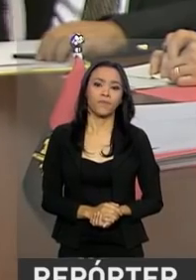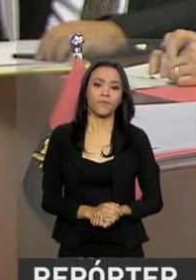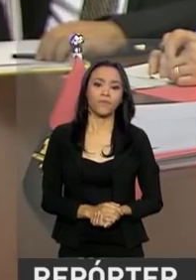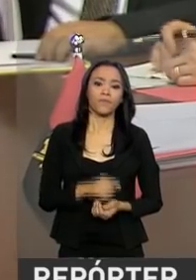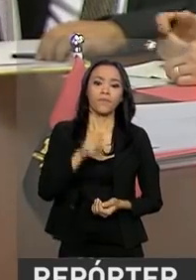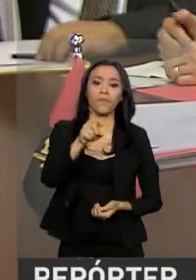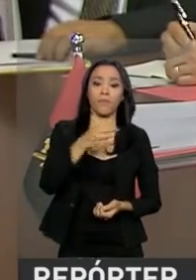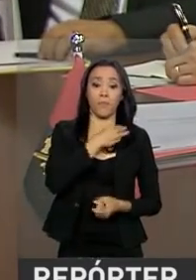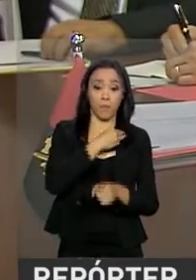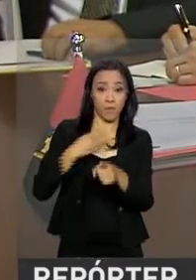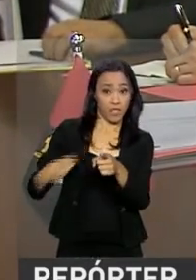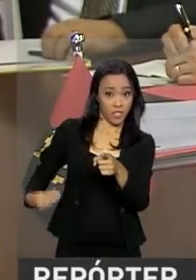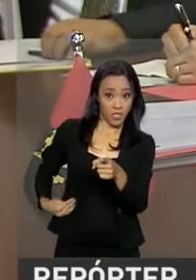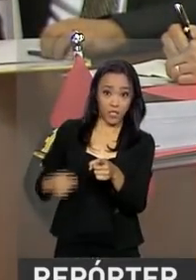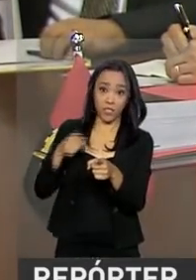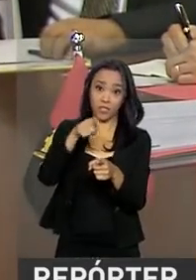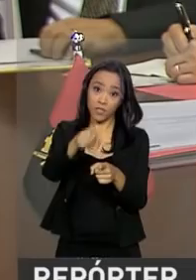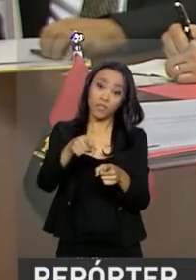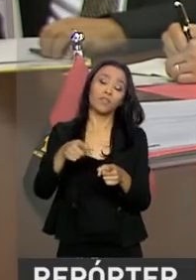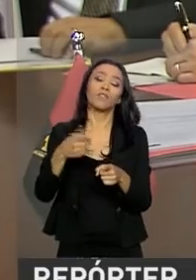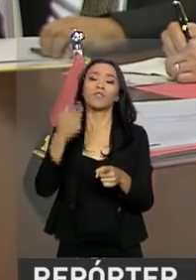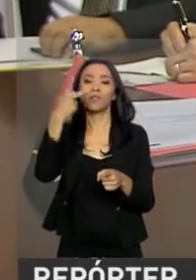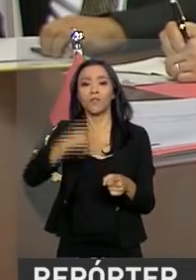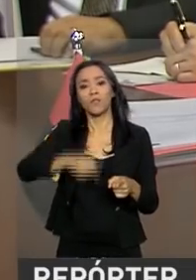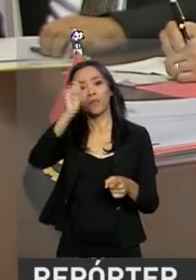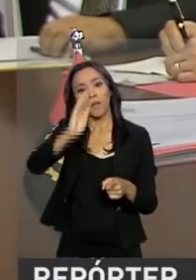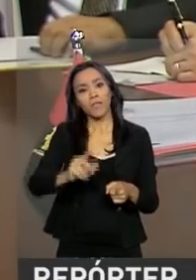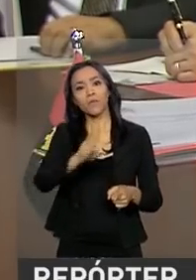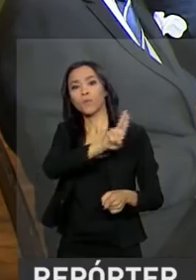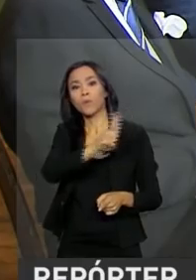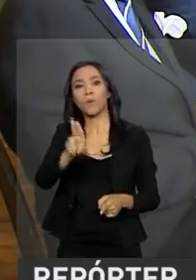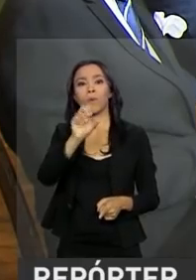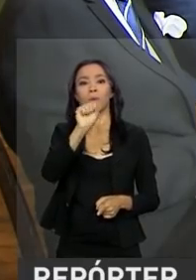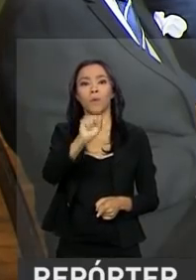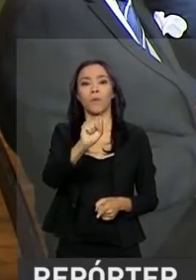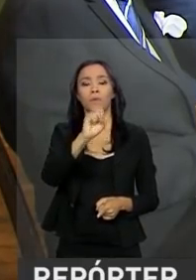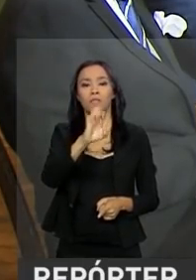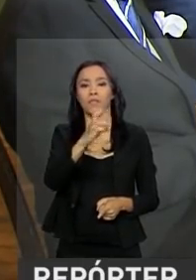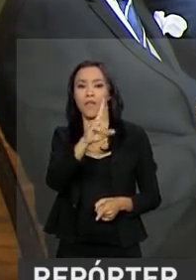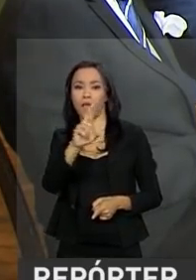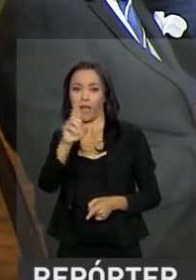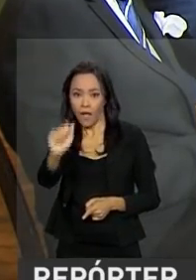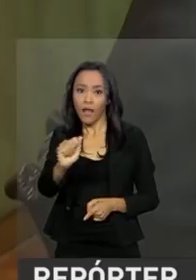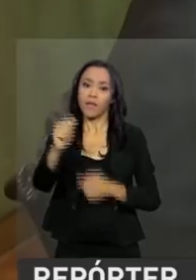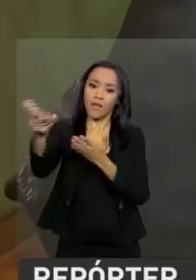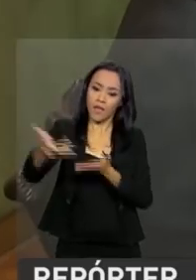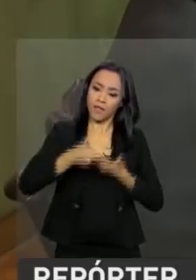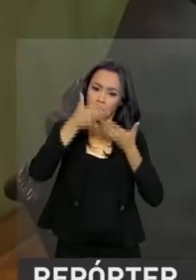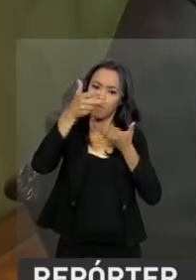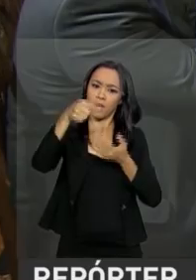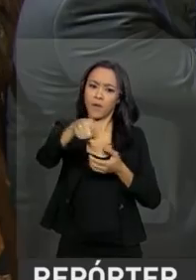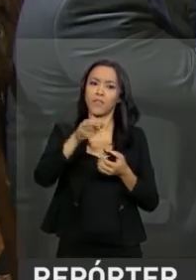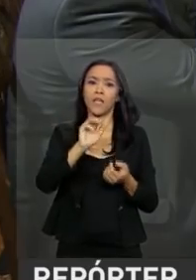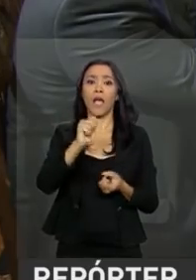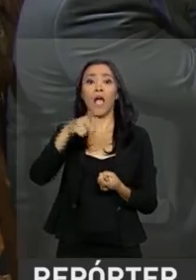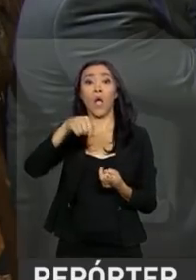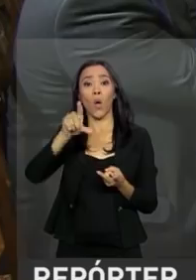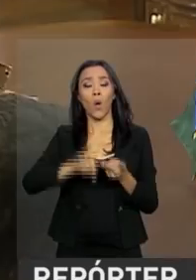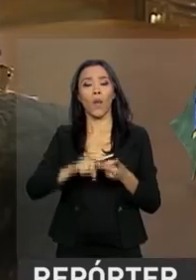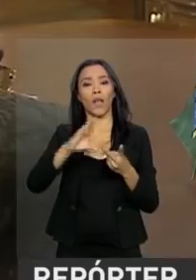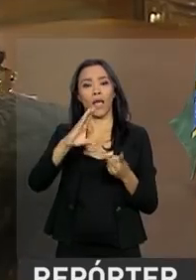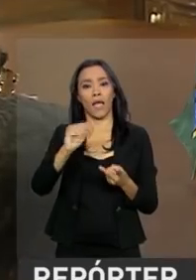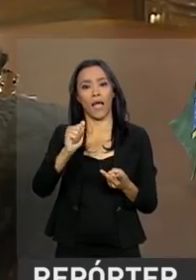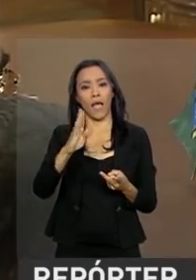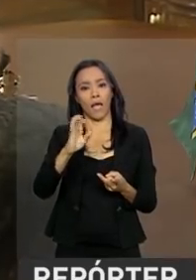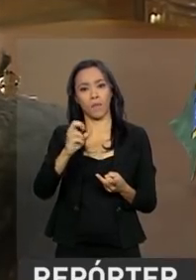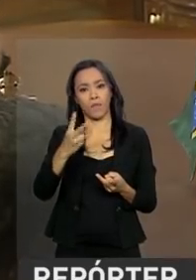o Ministro das relações exteriores do Brasil José Serra recebeu os chanceleres de Angola Cabo Verde